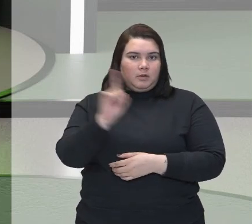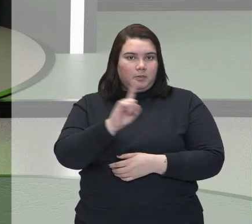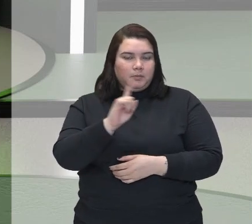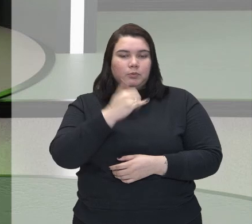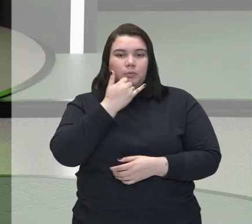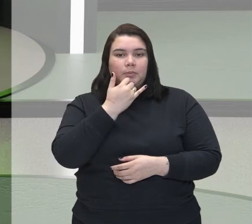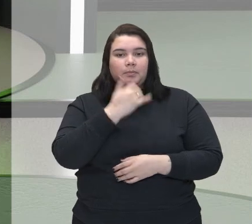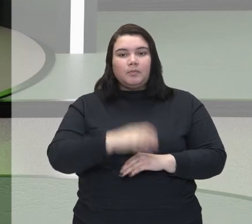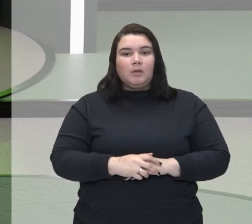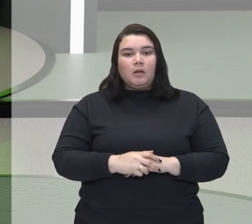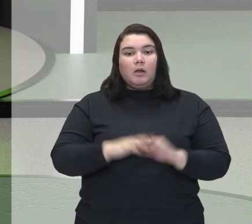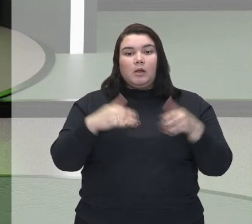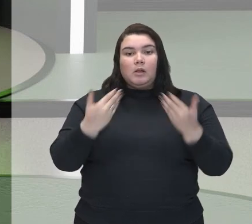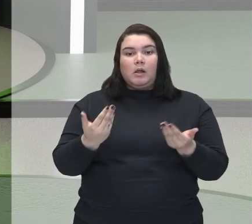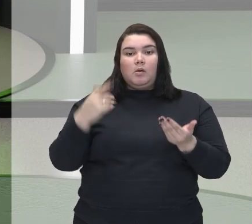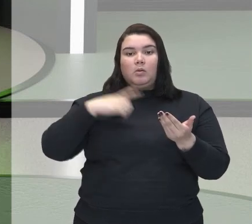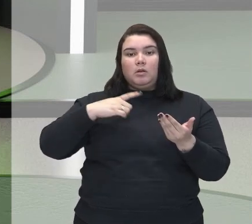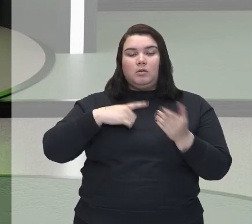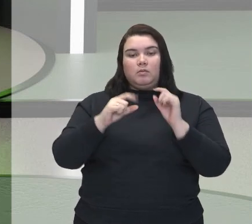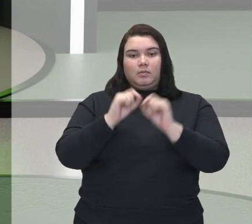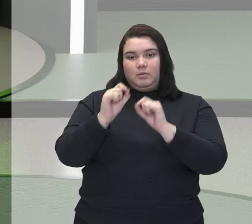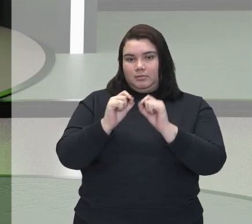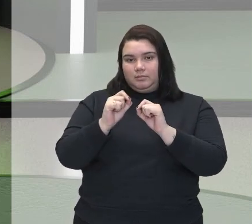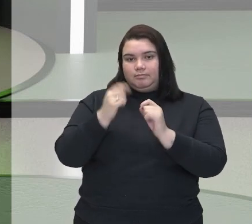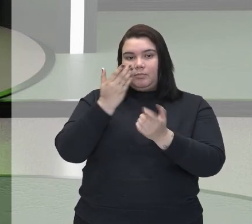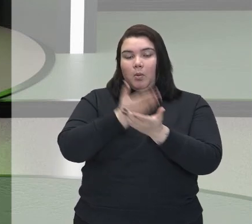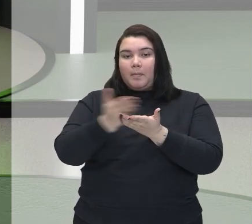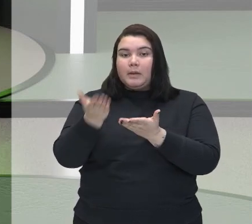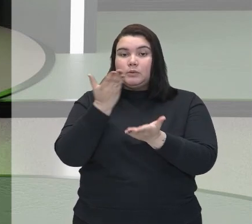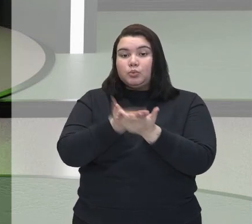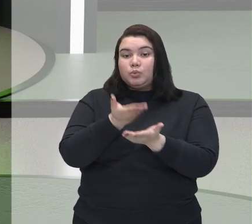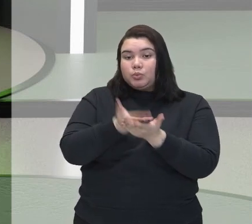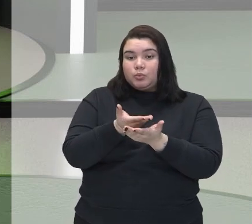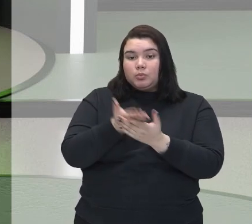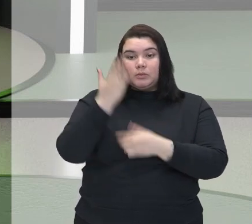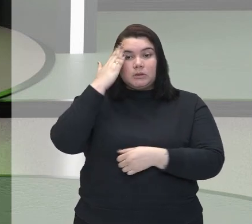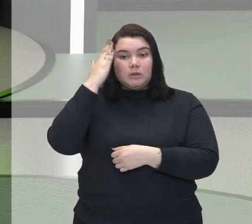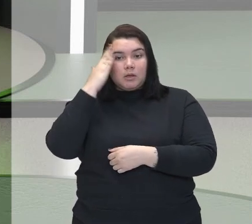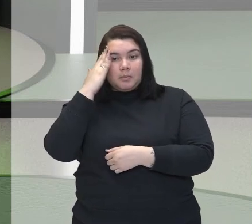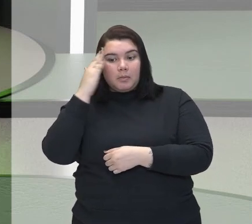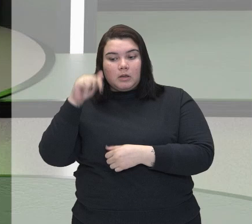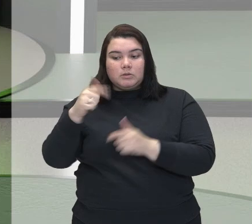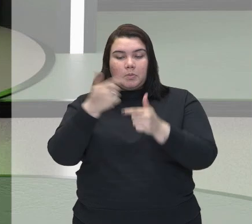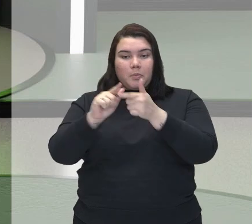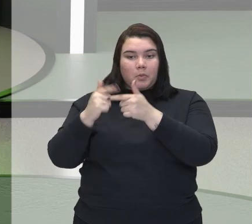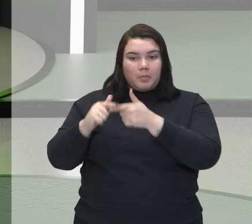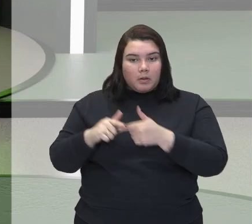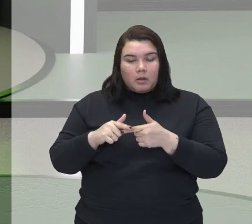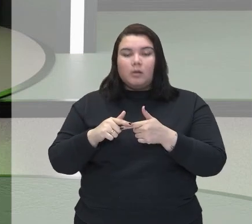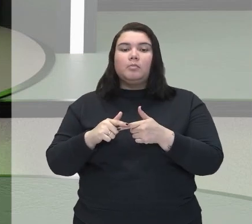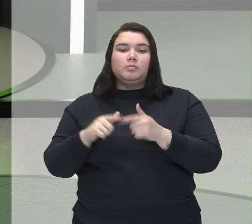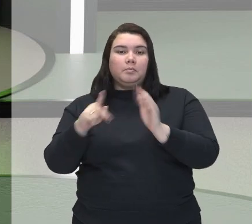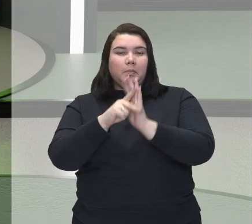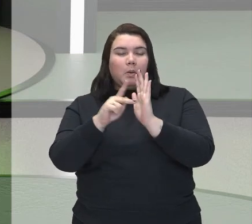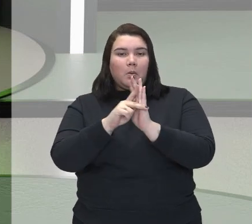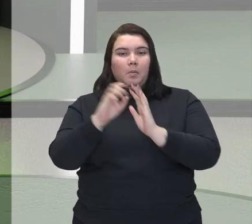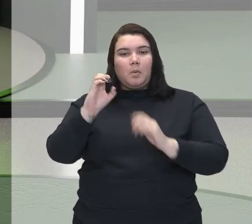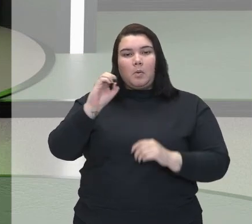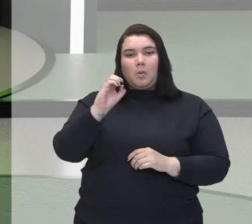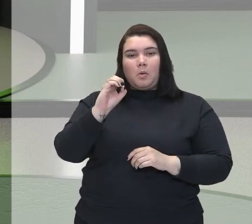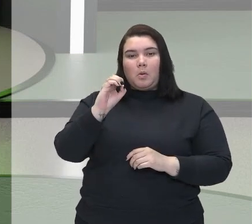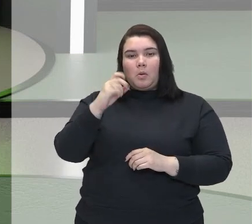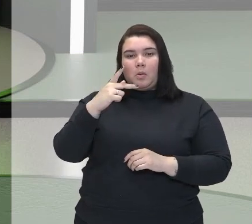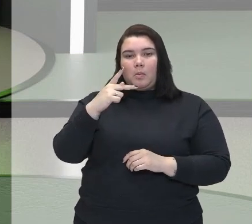aqui, começaram-se a ter estudos para saber esse problema da atividade óptica. E